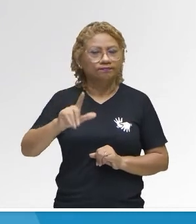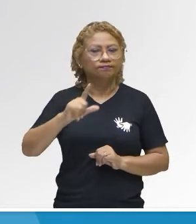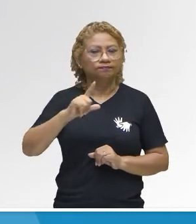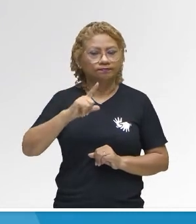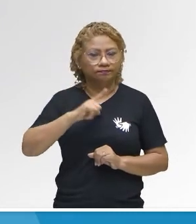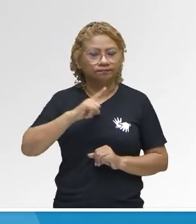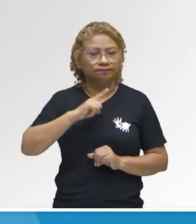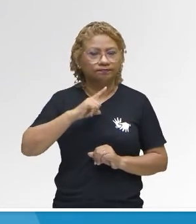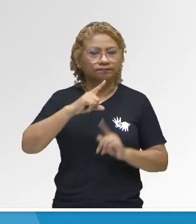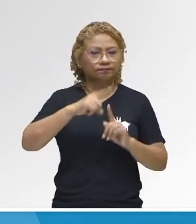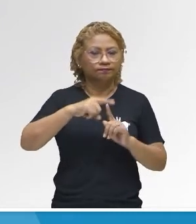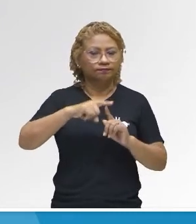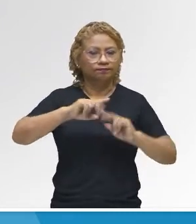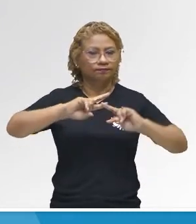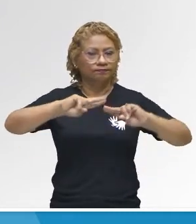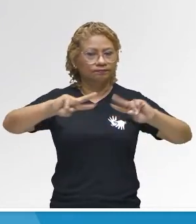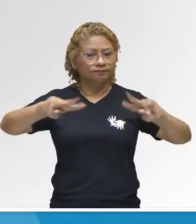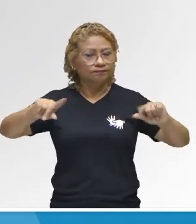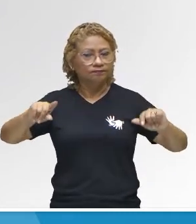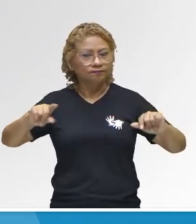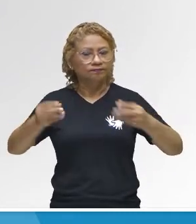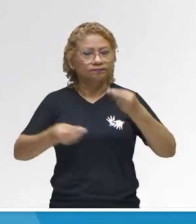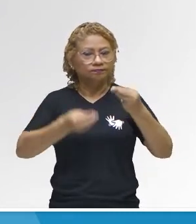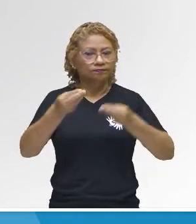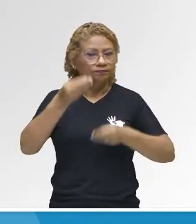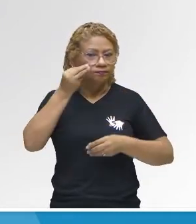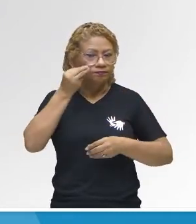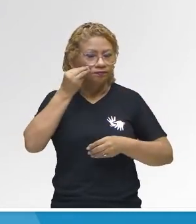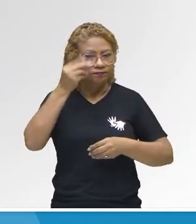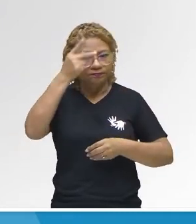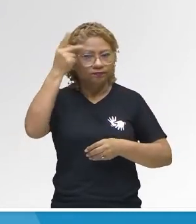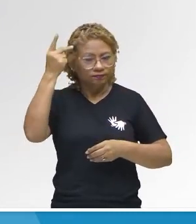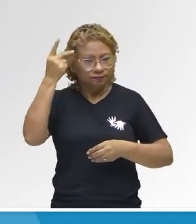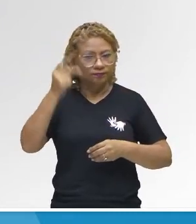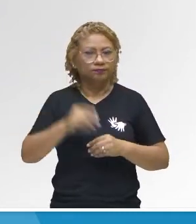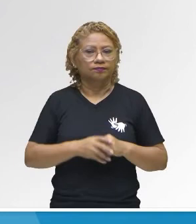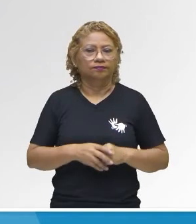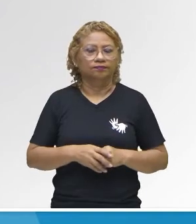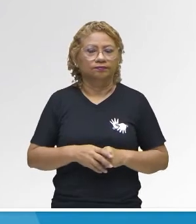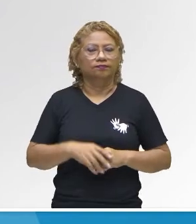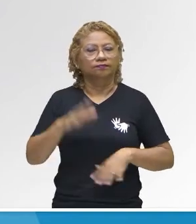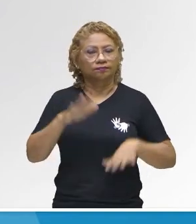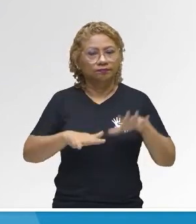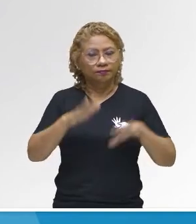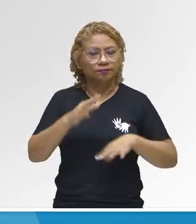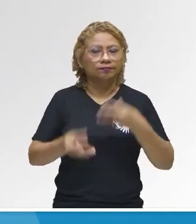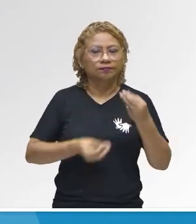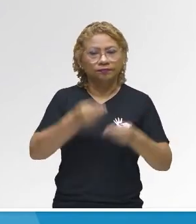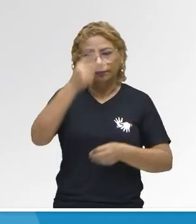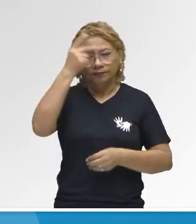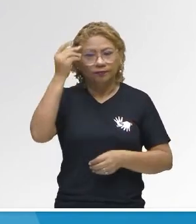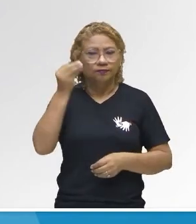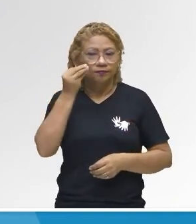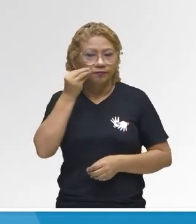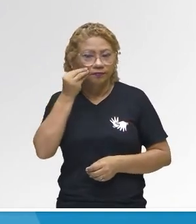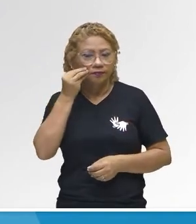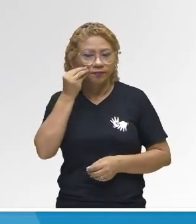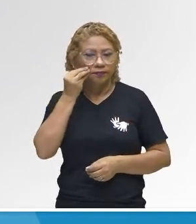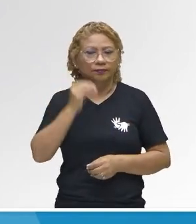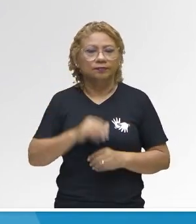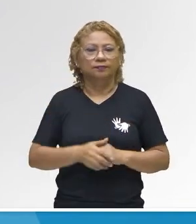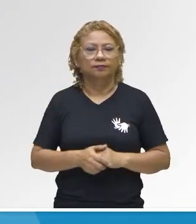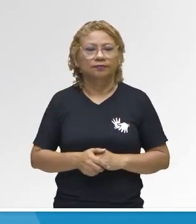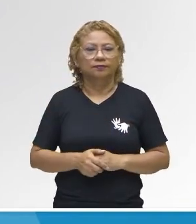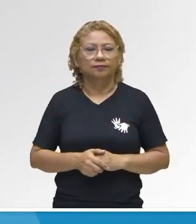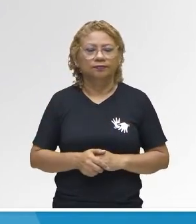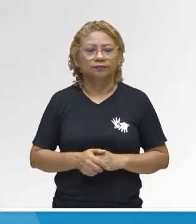outra forma se olhada de ponto de vista diferente. Ok? Muito bem, então nós